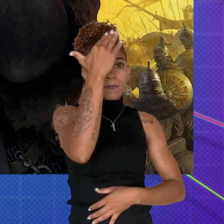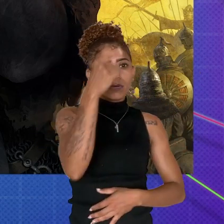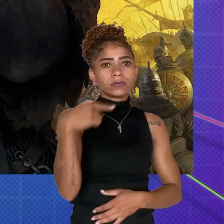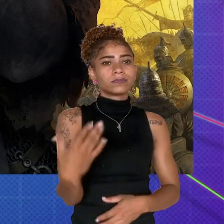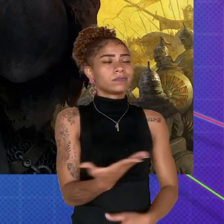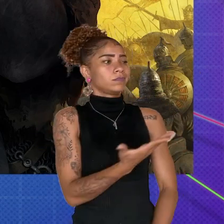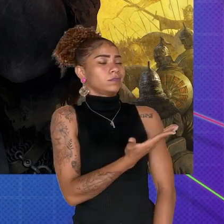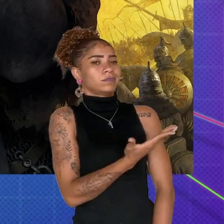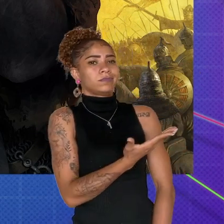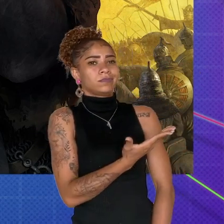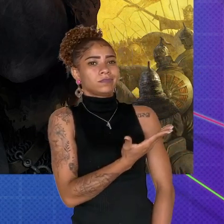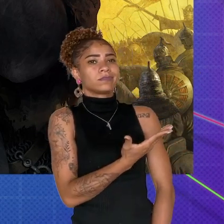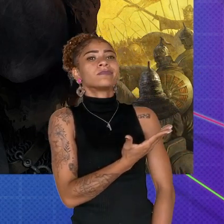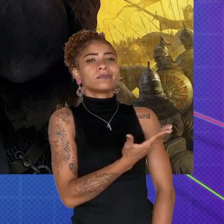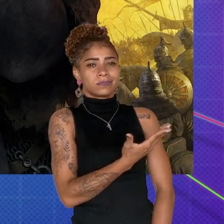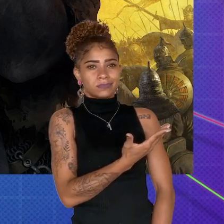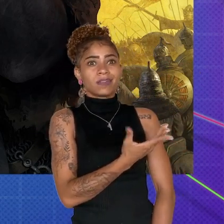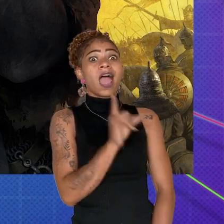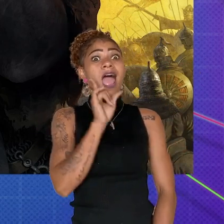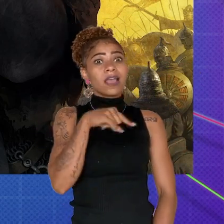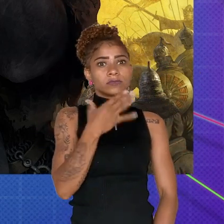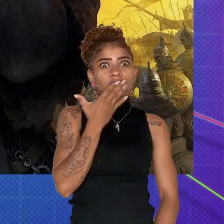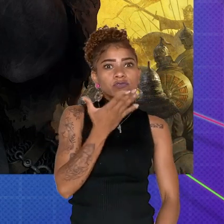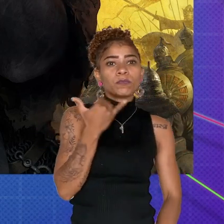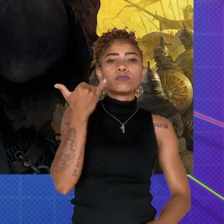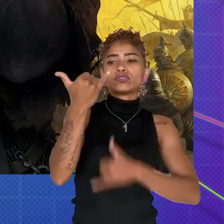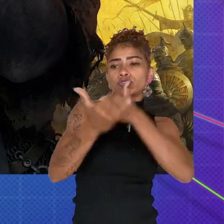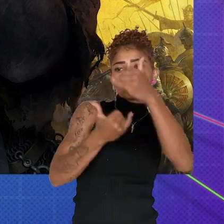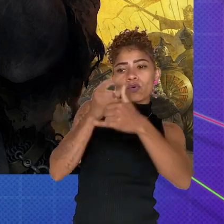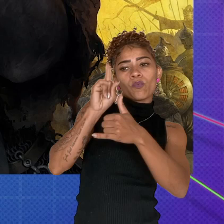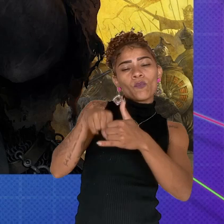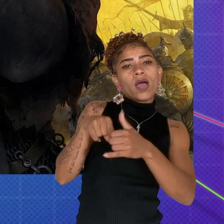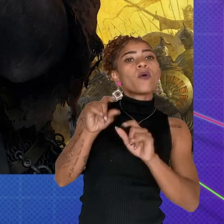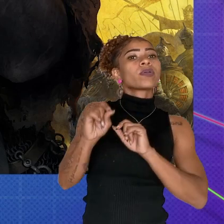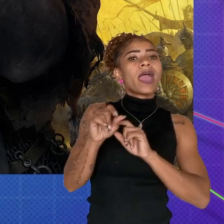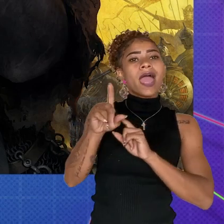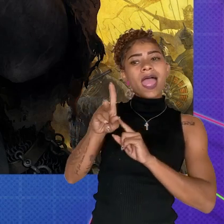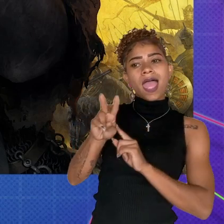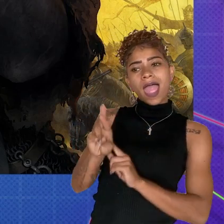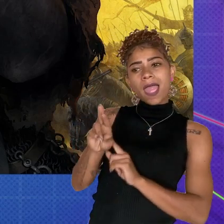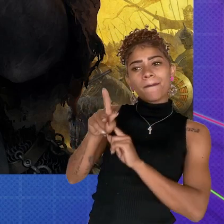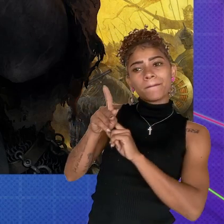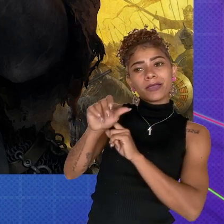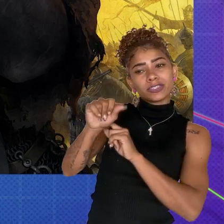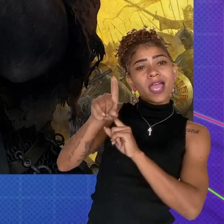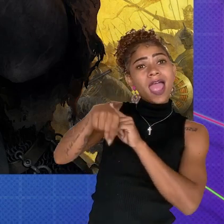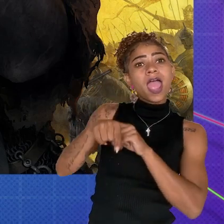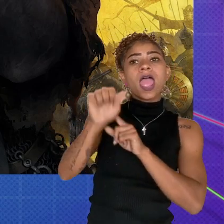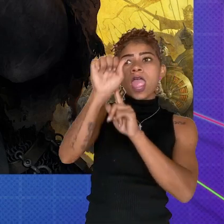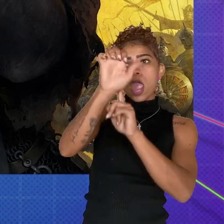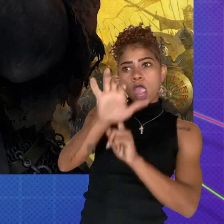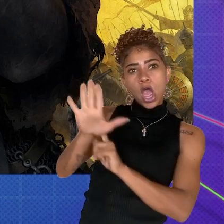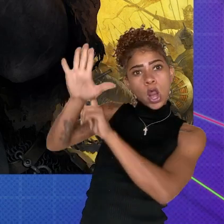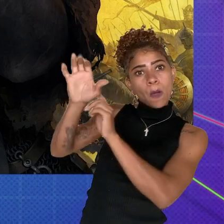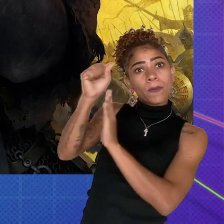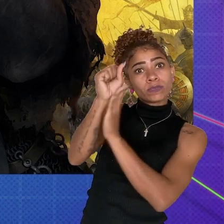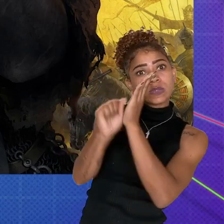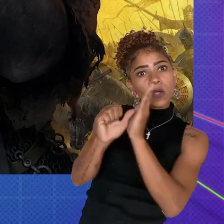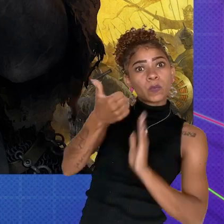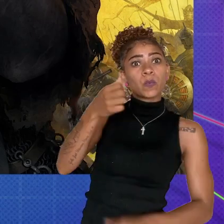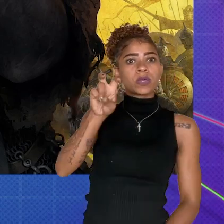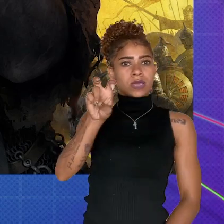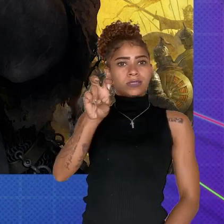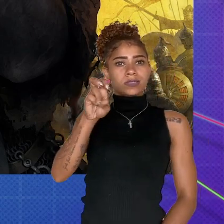famoso Kingdom Come: Deliverance. Kingdom Come: Deliverance é um jogo de RPG que se passa na Europa do século XV.